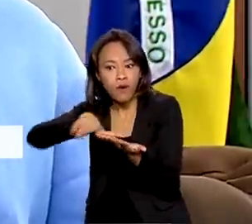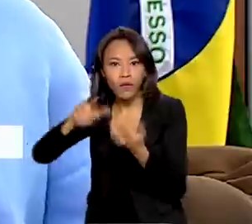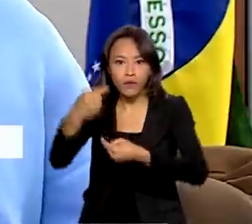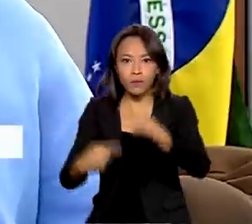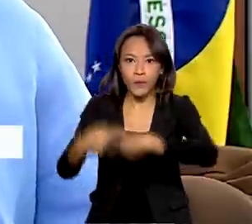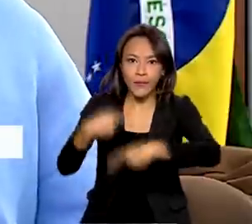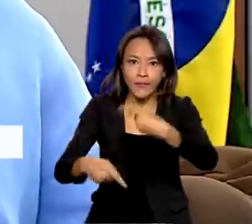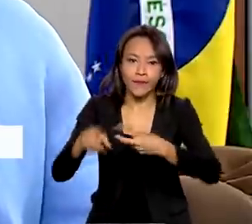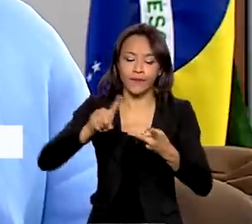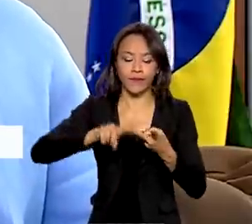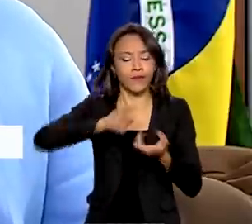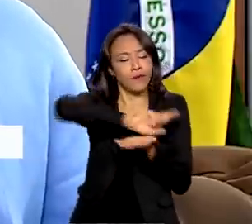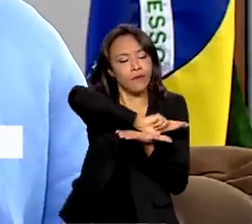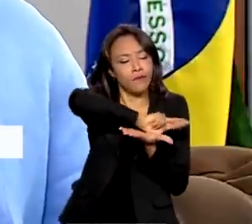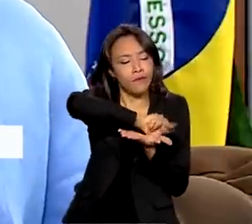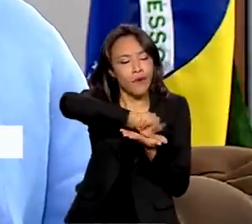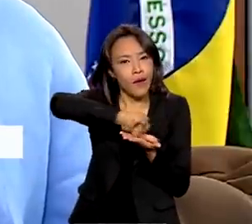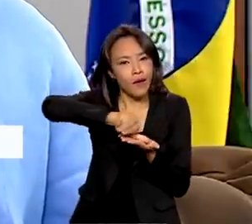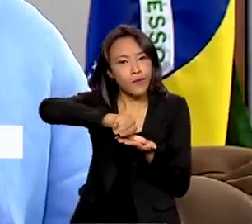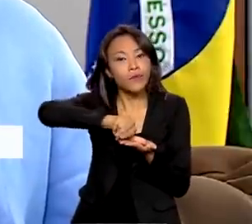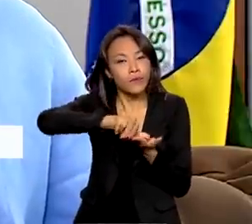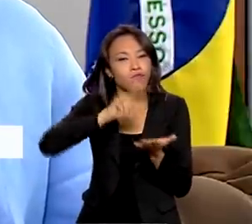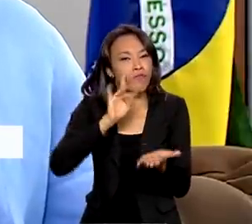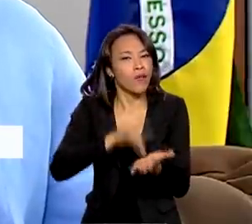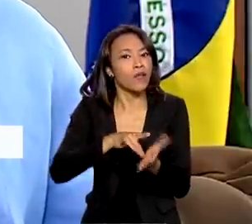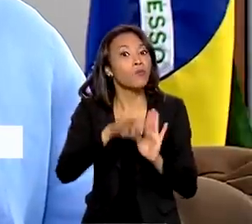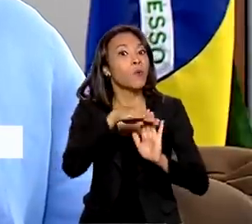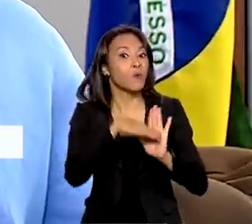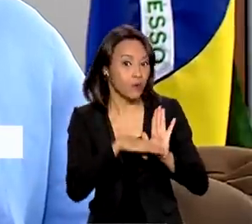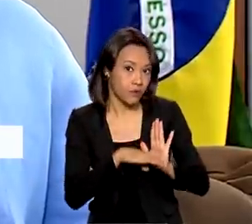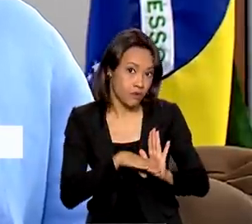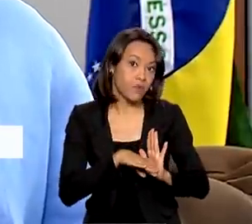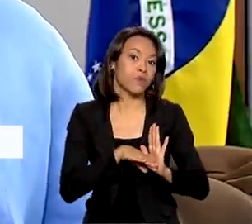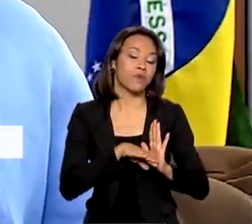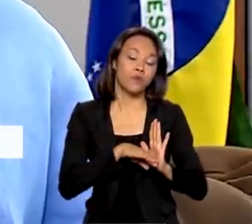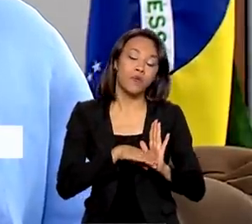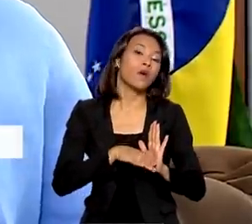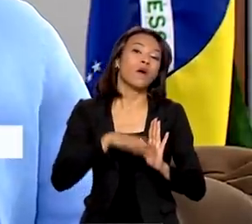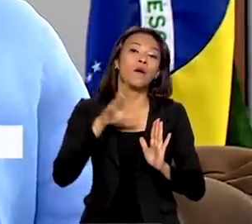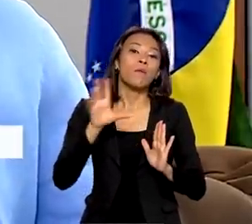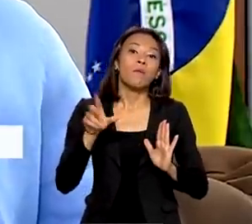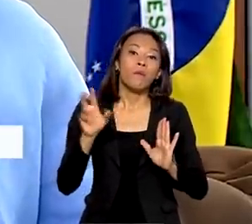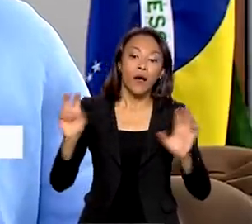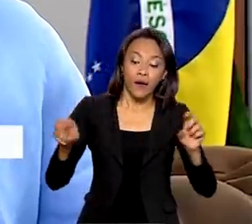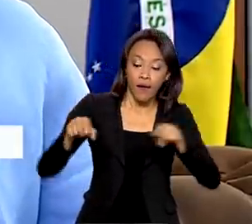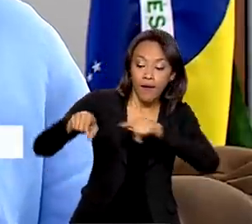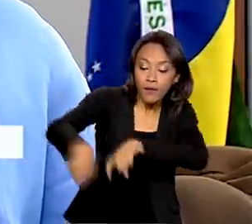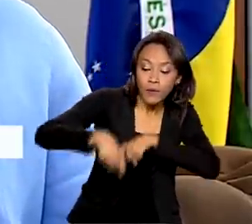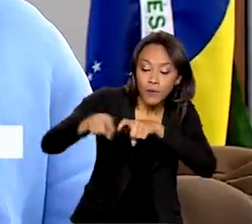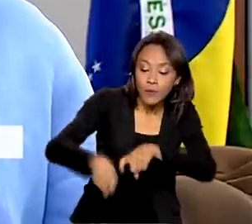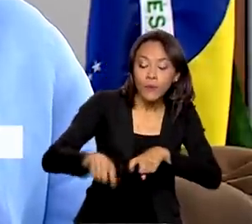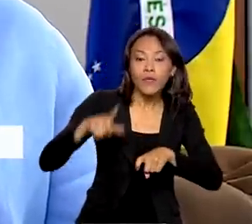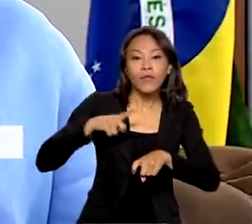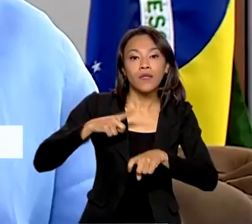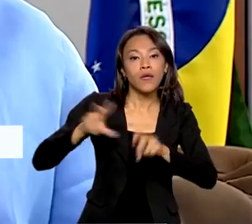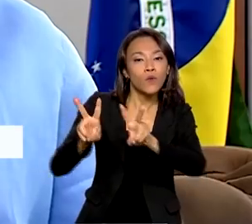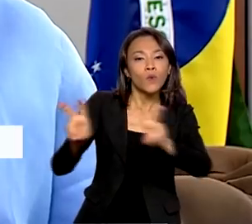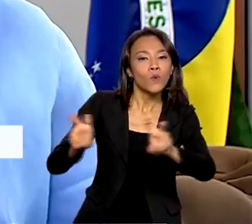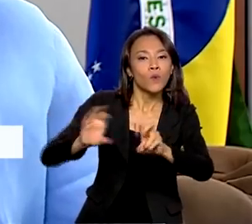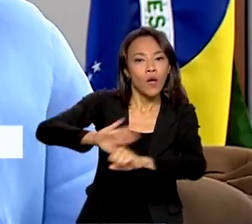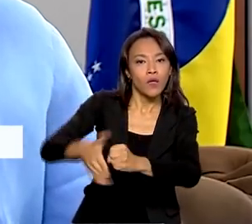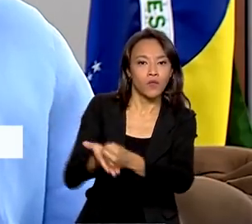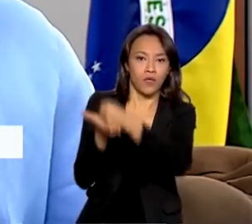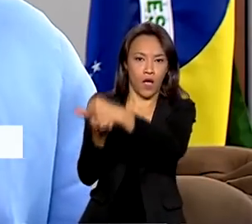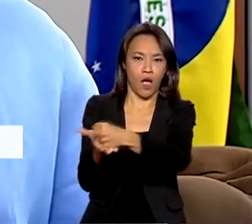e vários programas na verdade é para cada vez a nossa agricultura ser mais sustentável a